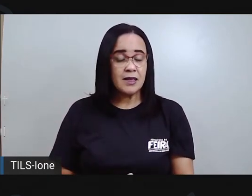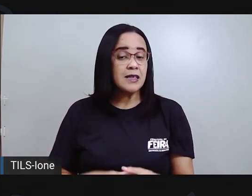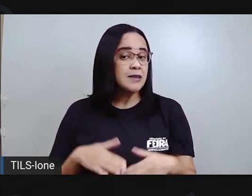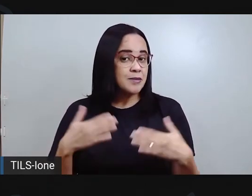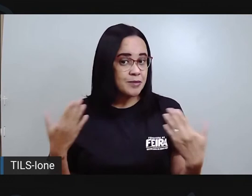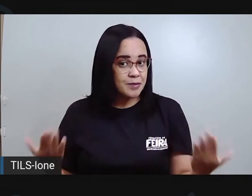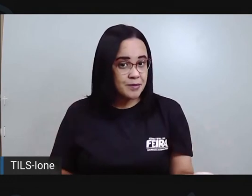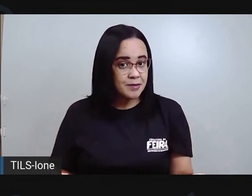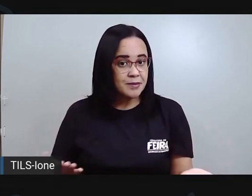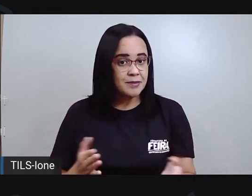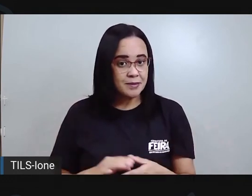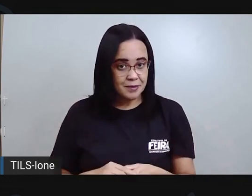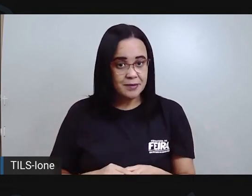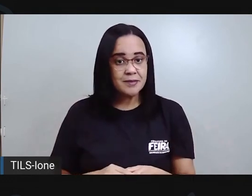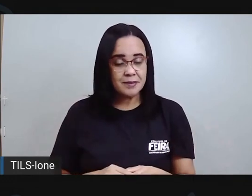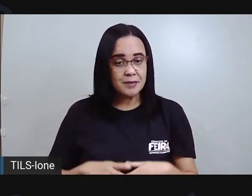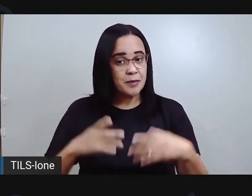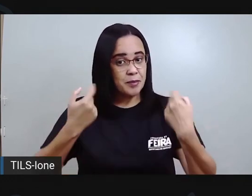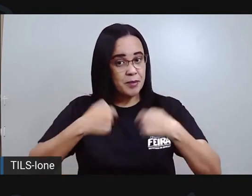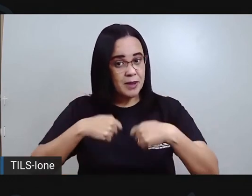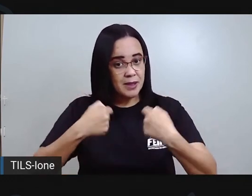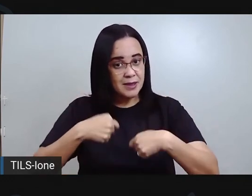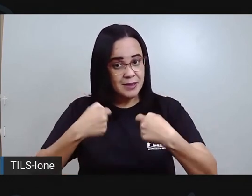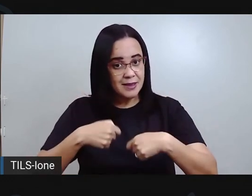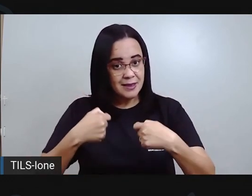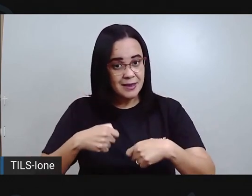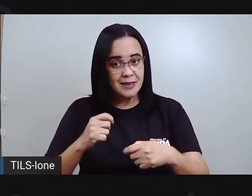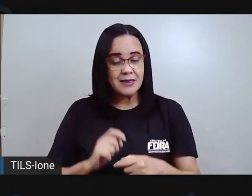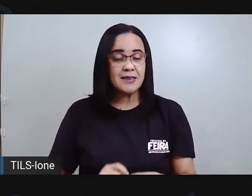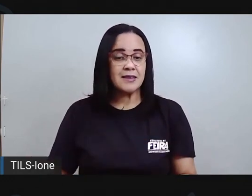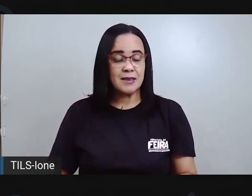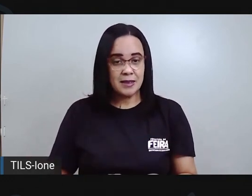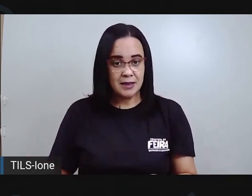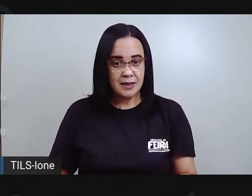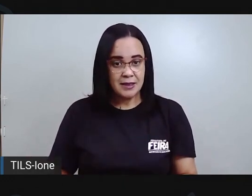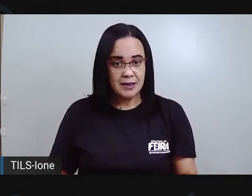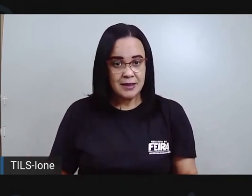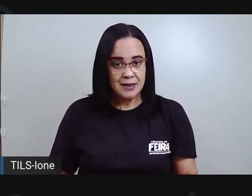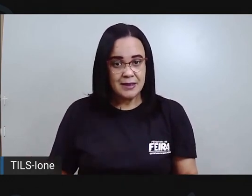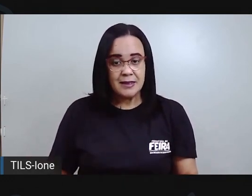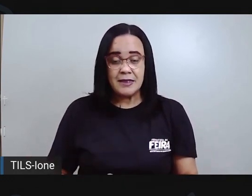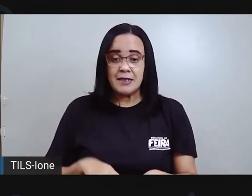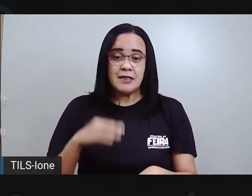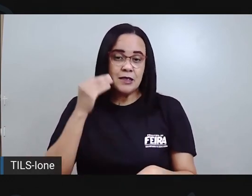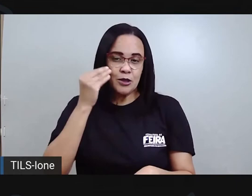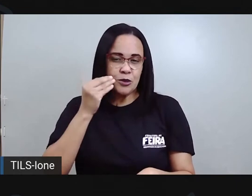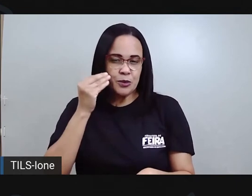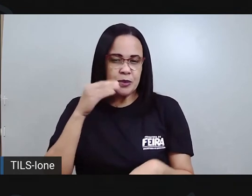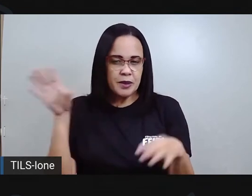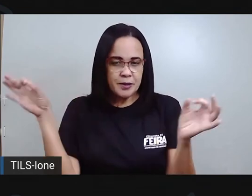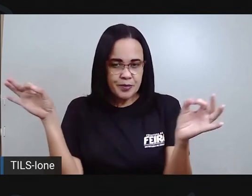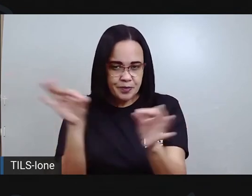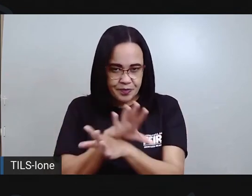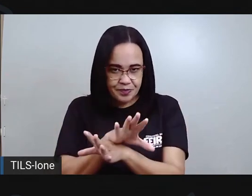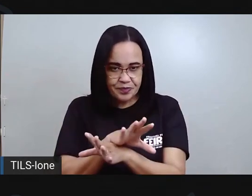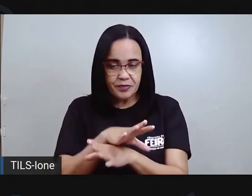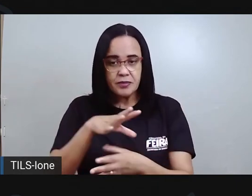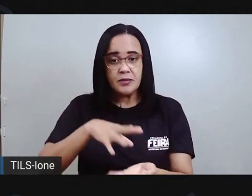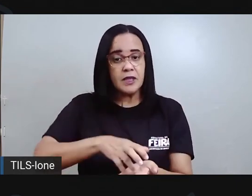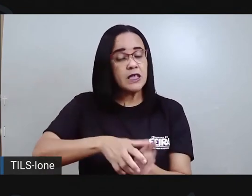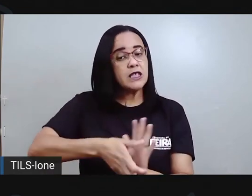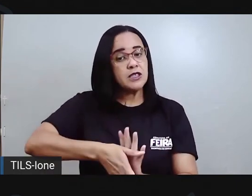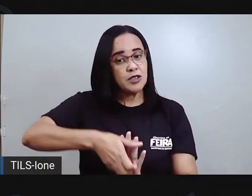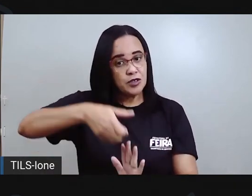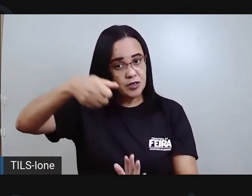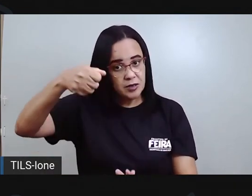E a gente vai precisar usar um papel já seco. Então, assim que a experiência ficar pronta, vocês vão retirar